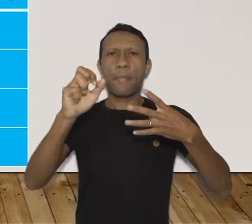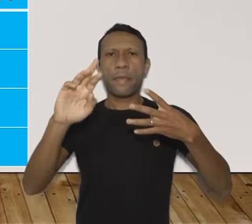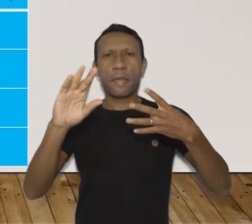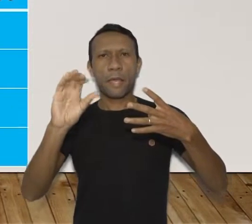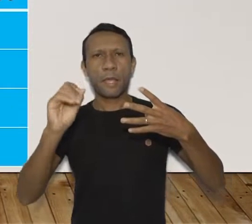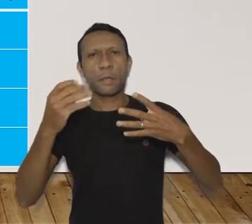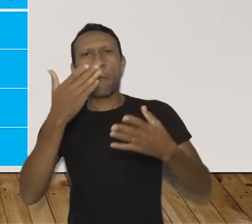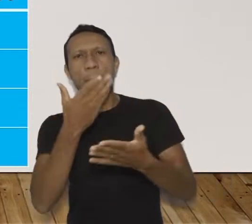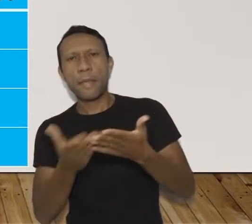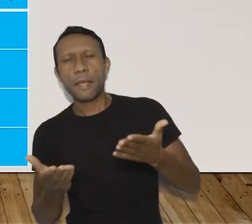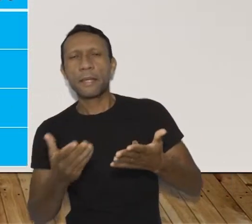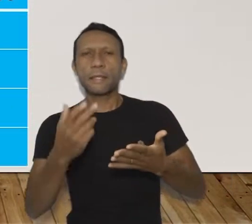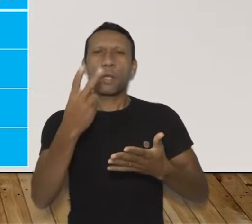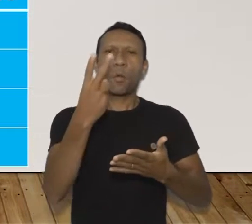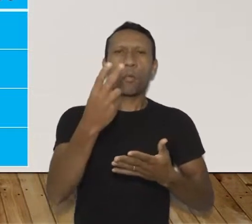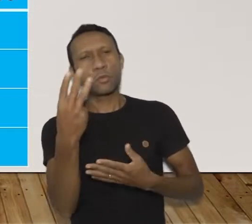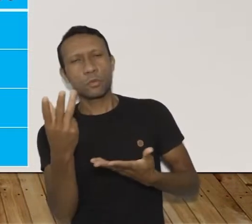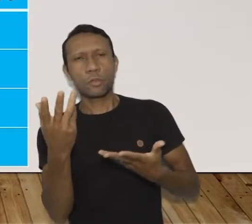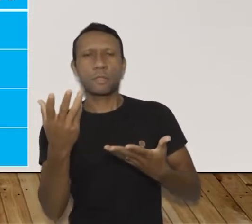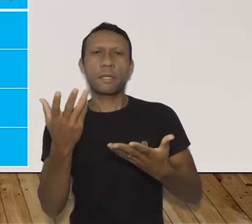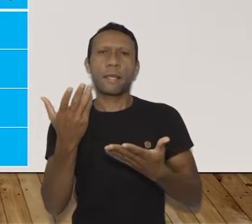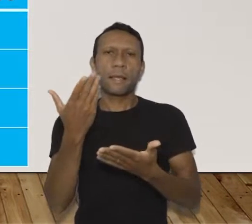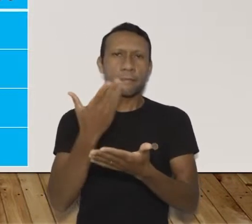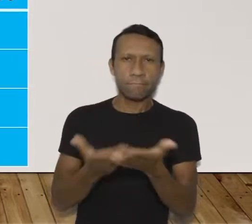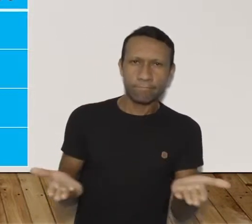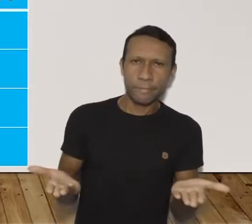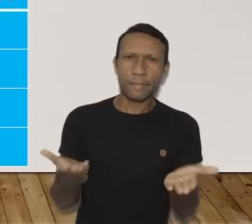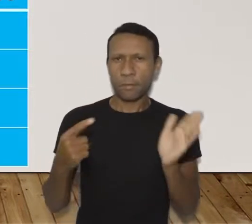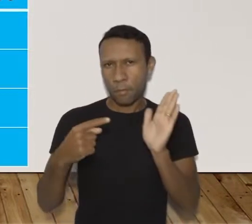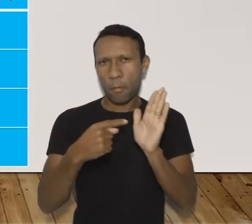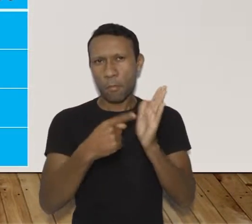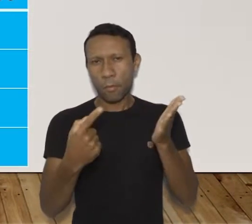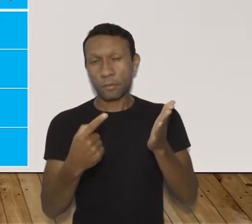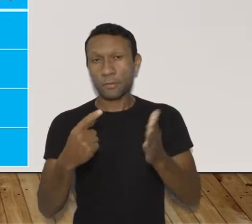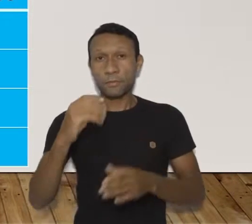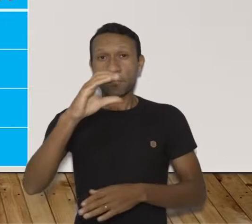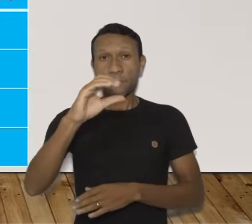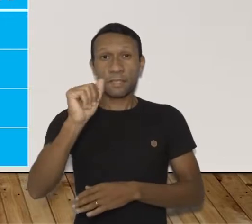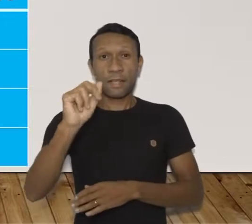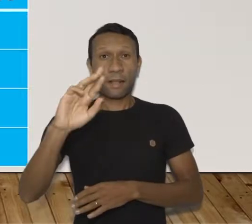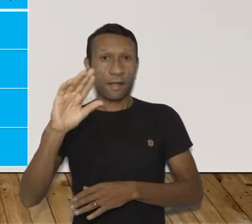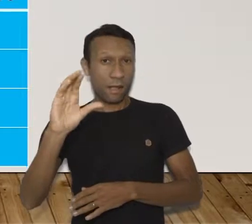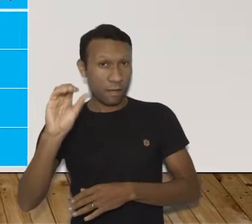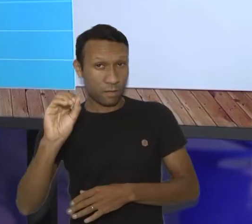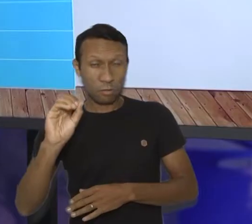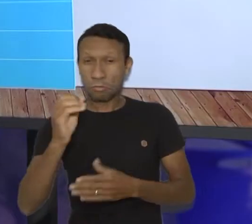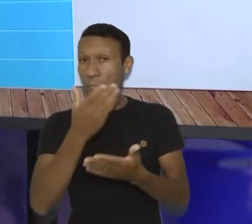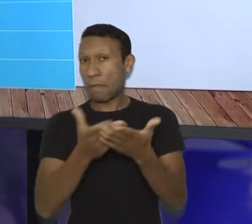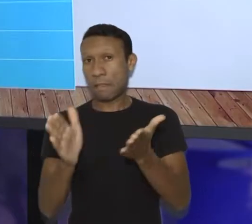pontos, Ana perdeu 3 pontos, Maria ganhou 2 pontos e Carlos nenhum ponto.